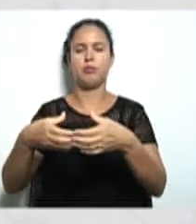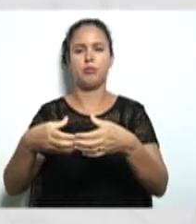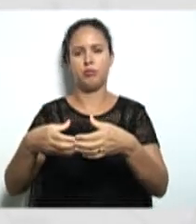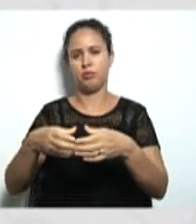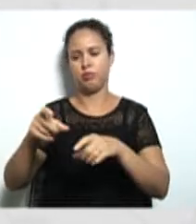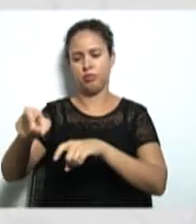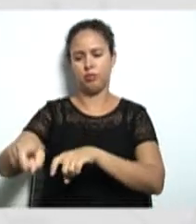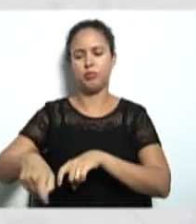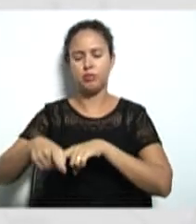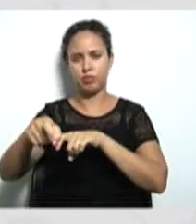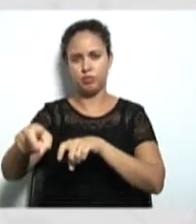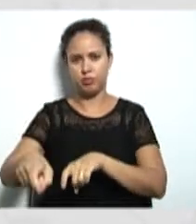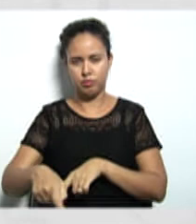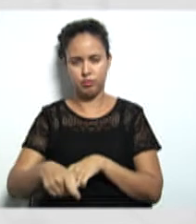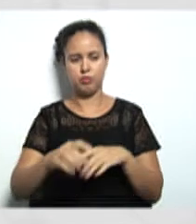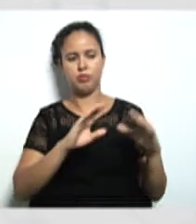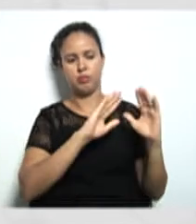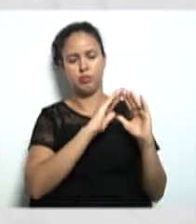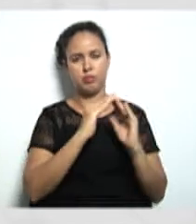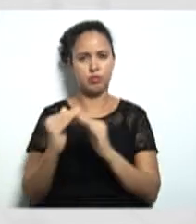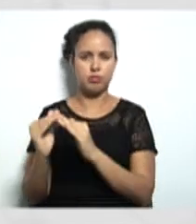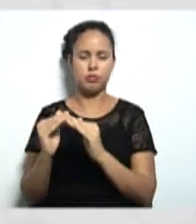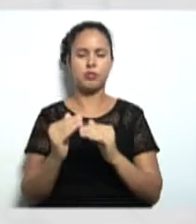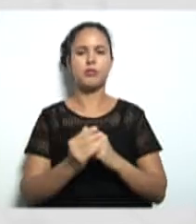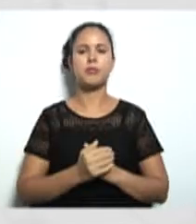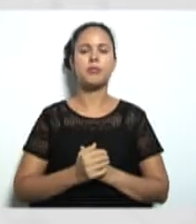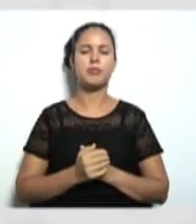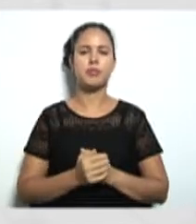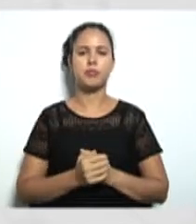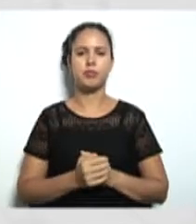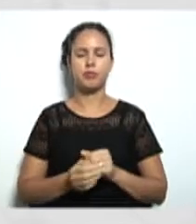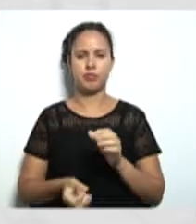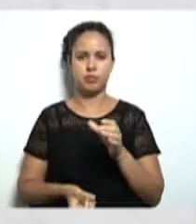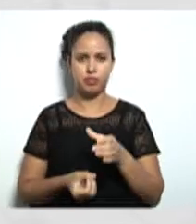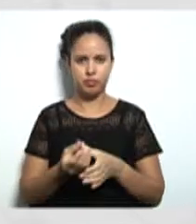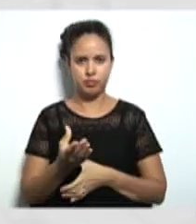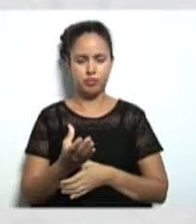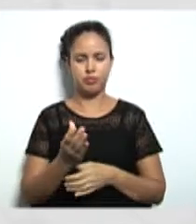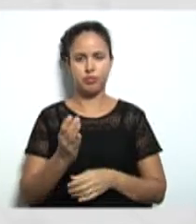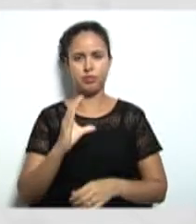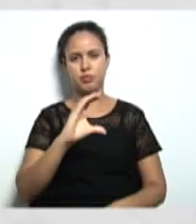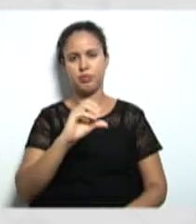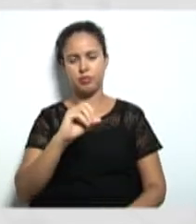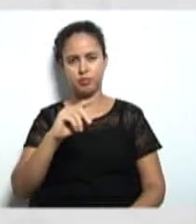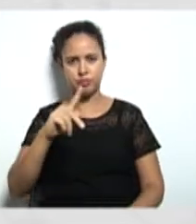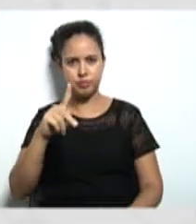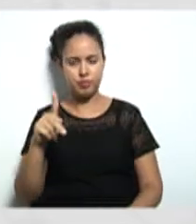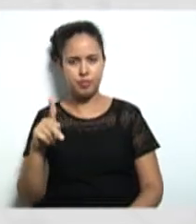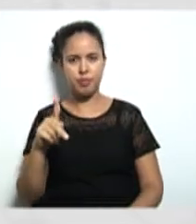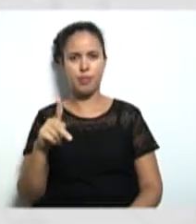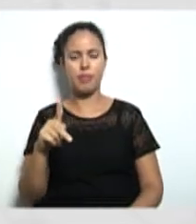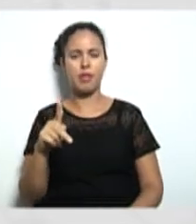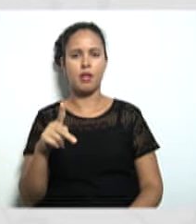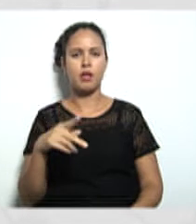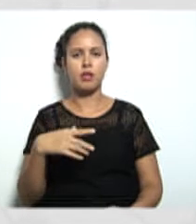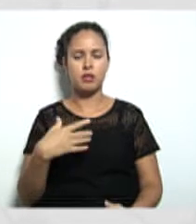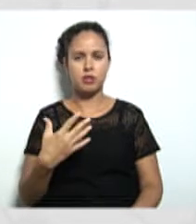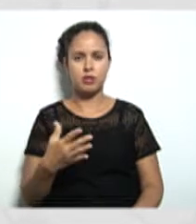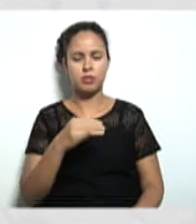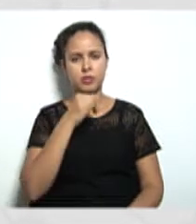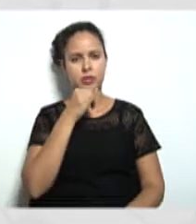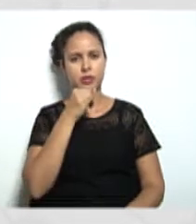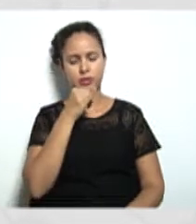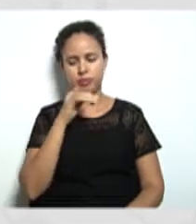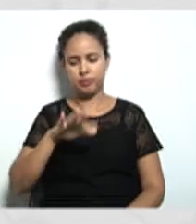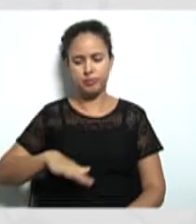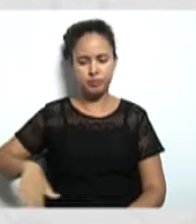urbanas, faz parte do seu perfil profissional. Criar cooperativas, né? Não tem nenhuma cooperativa na minha